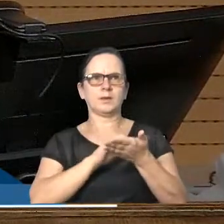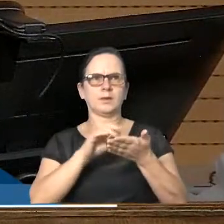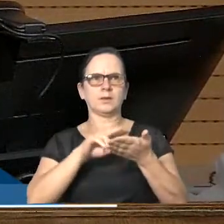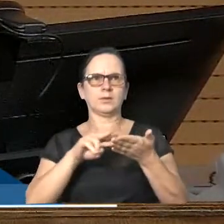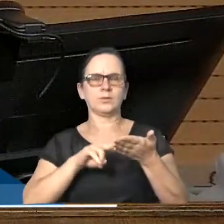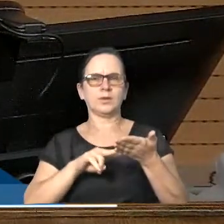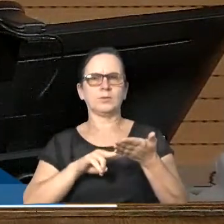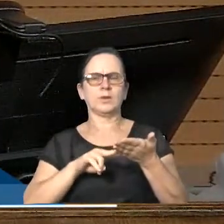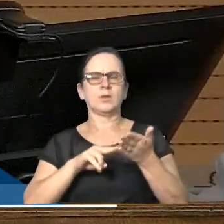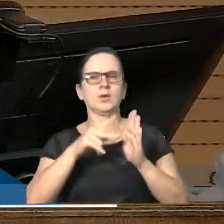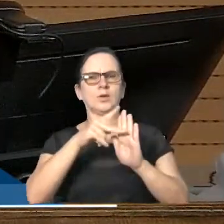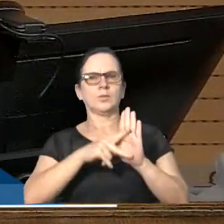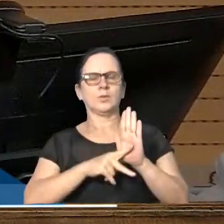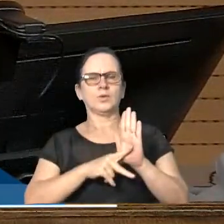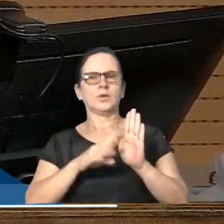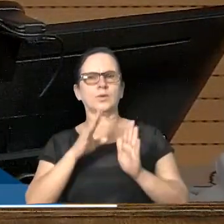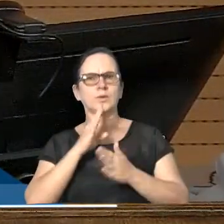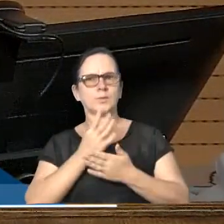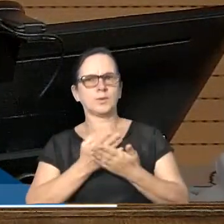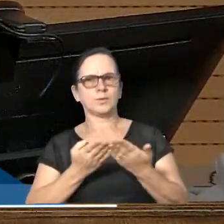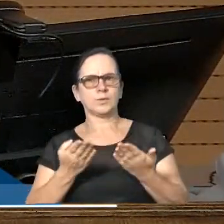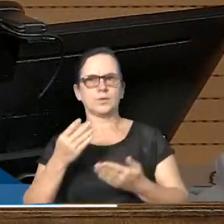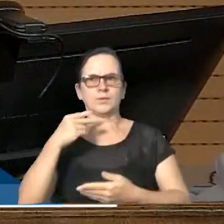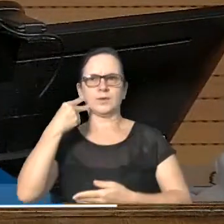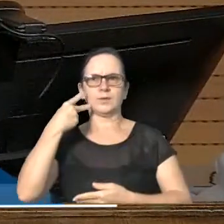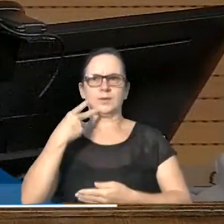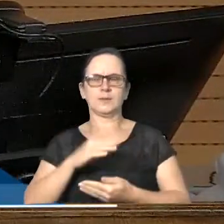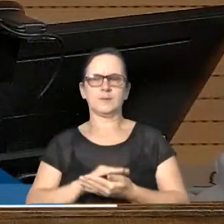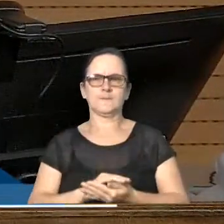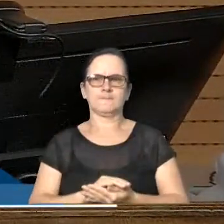que proceda à leitura do projeto conforme deliberação do plenário.